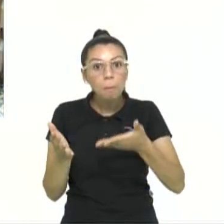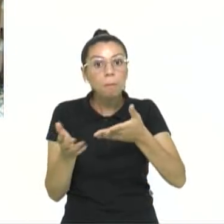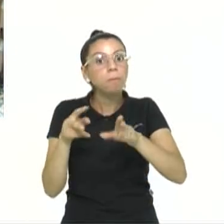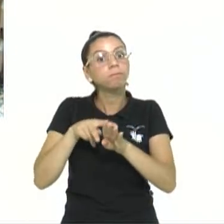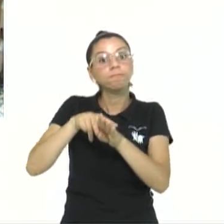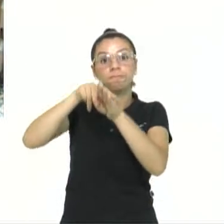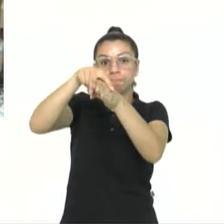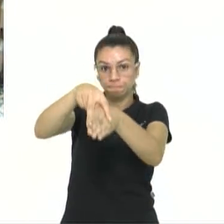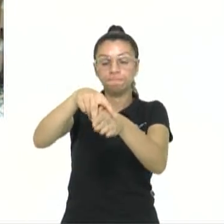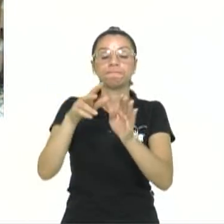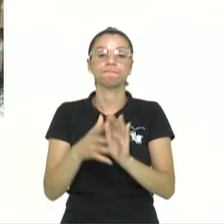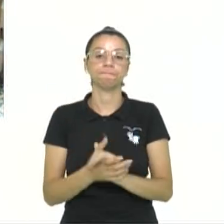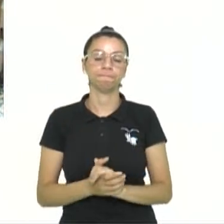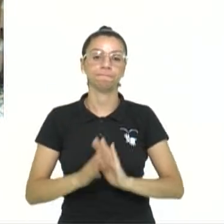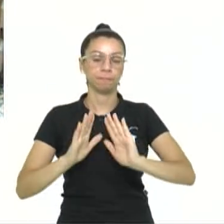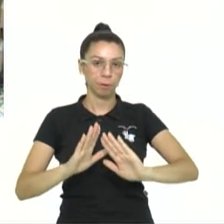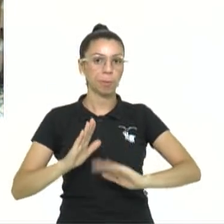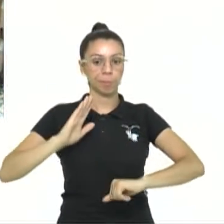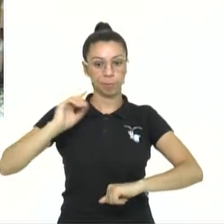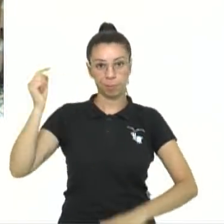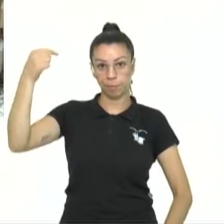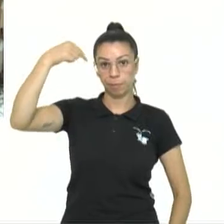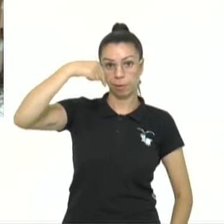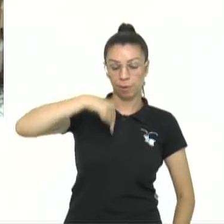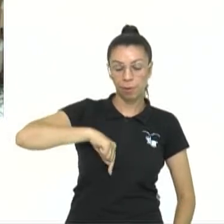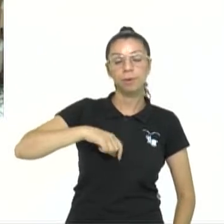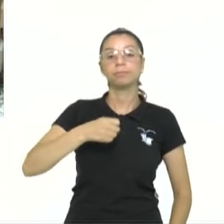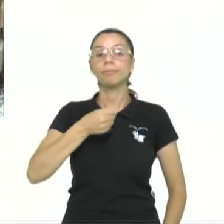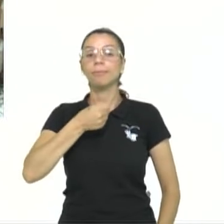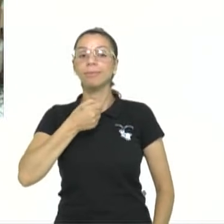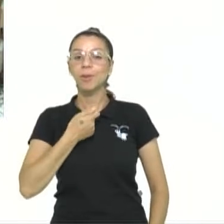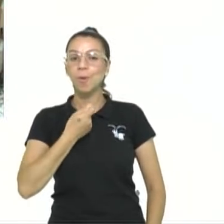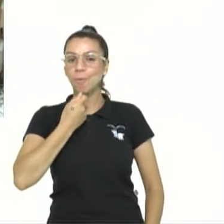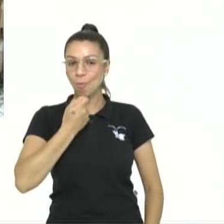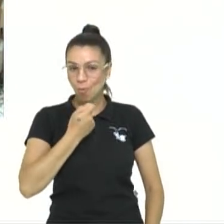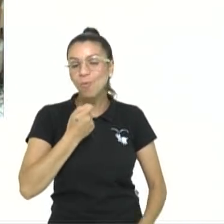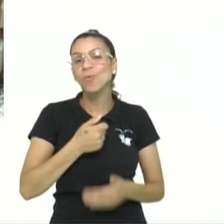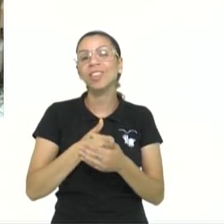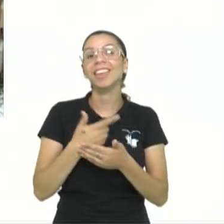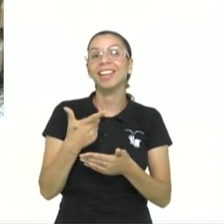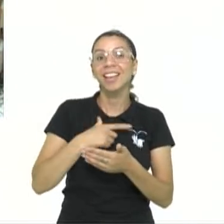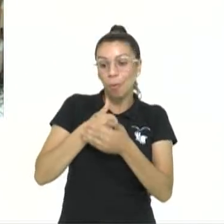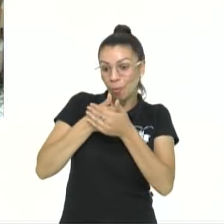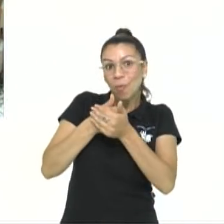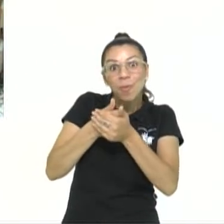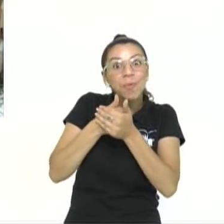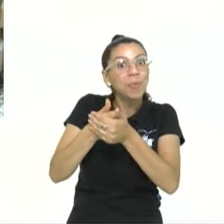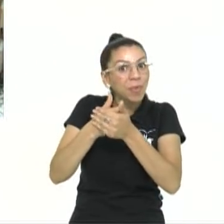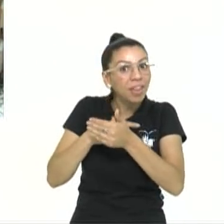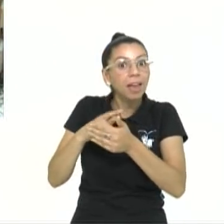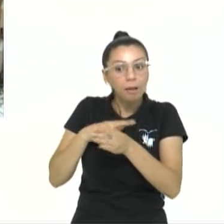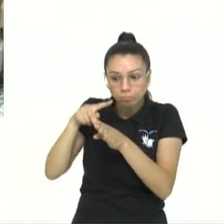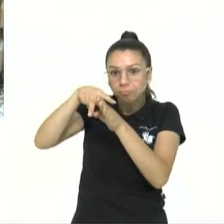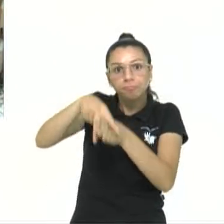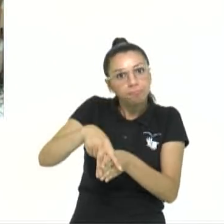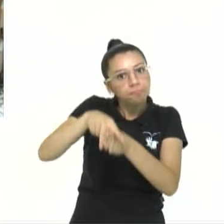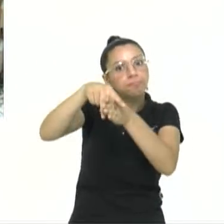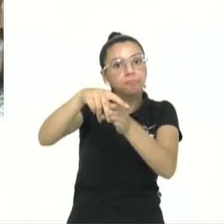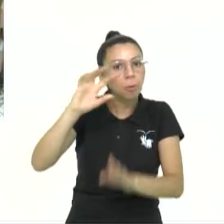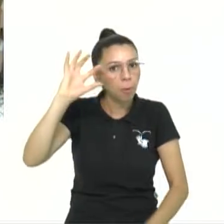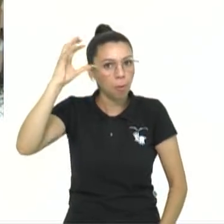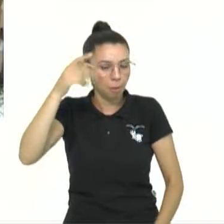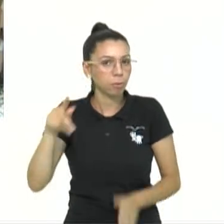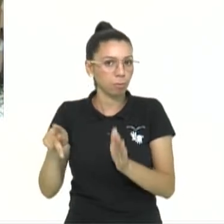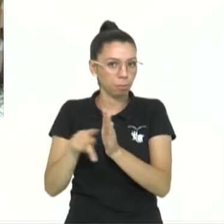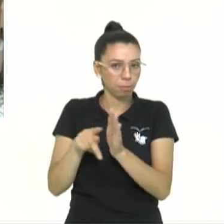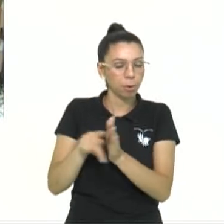para isso. Então, estou aqui com a cuia do mate, né, que era um hábito dos tropeiros nas suas paradas. Daqui a pouco a gente